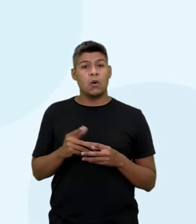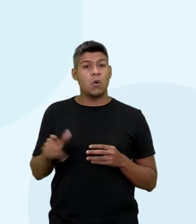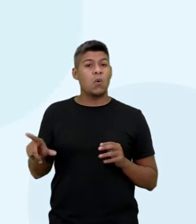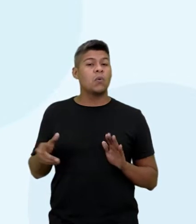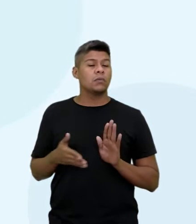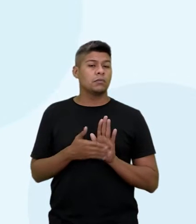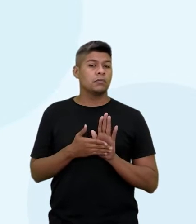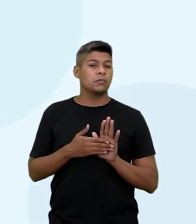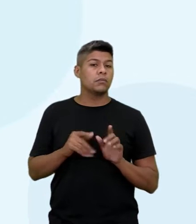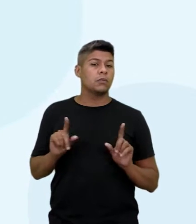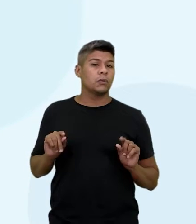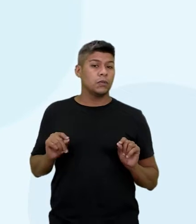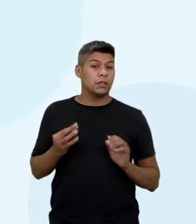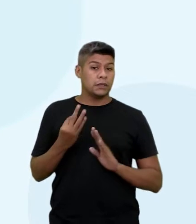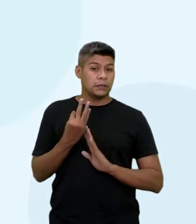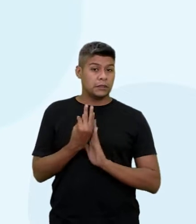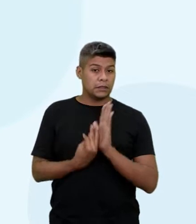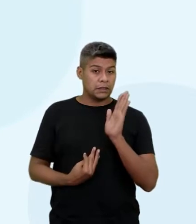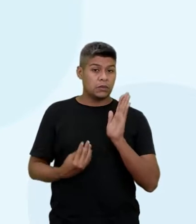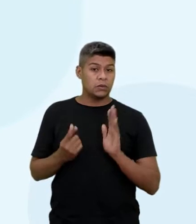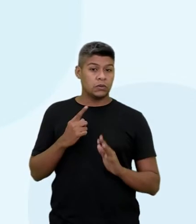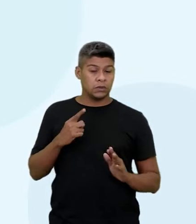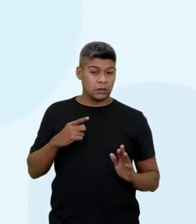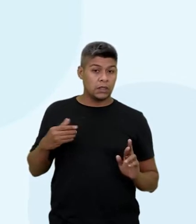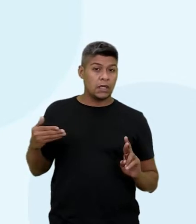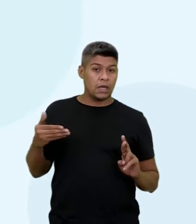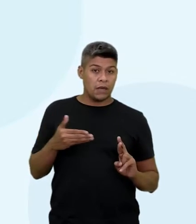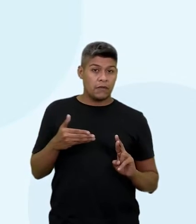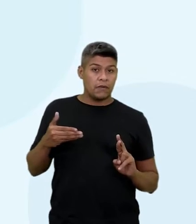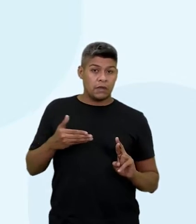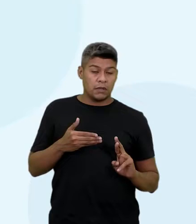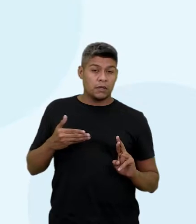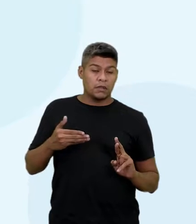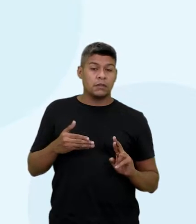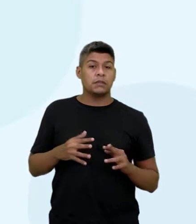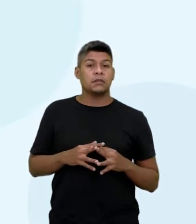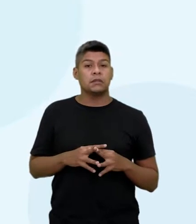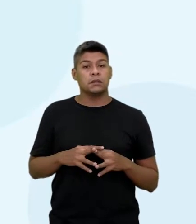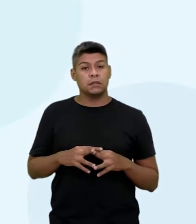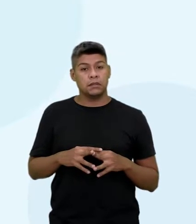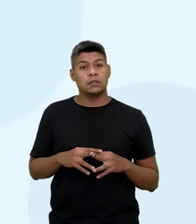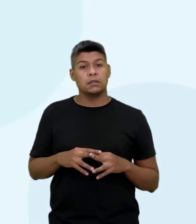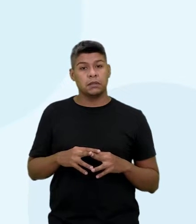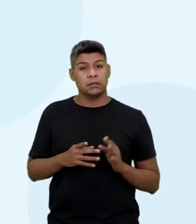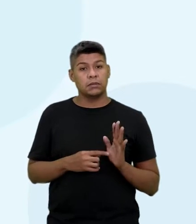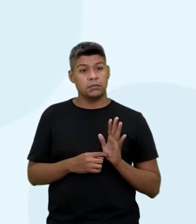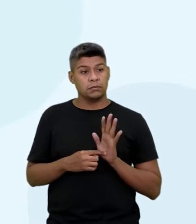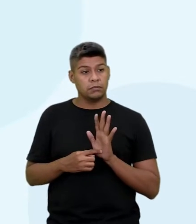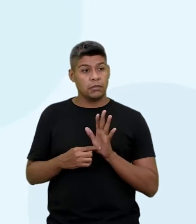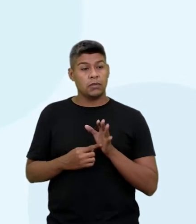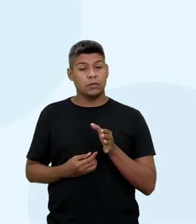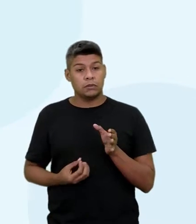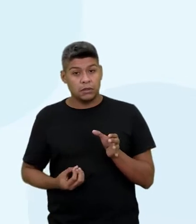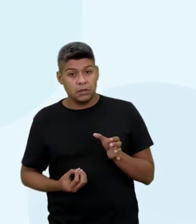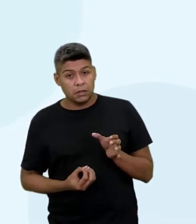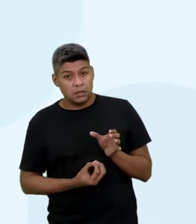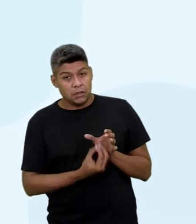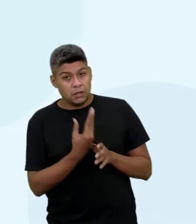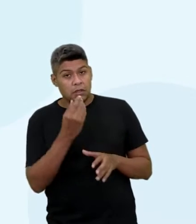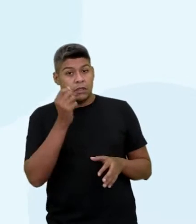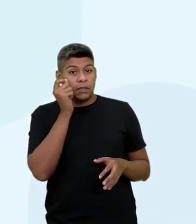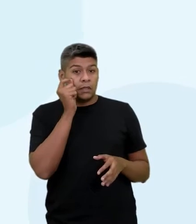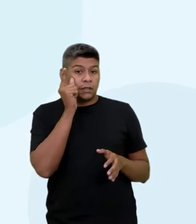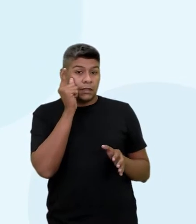proposta além do texto, que deve conter as referências bibliográficas e o destaque das autorias, das